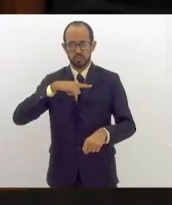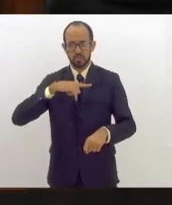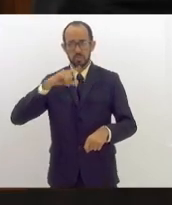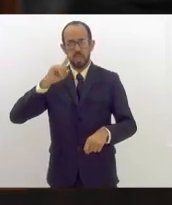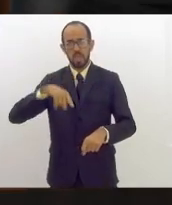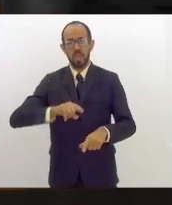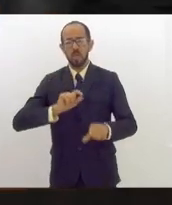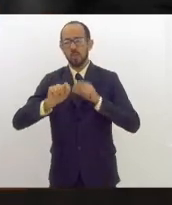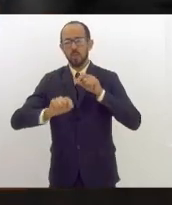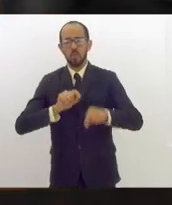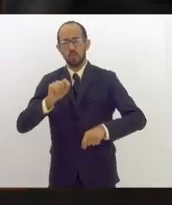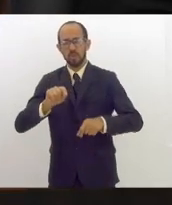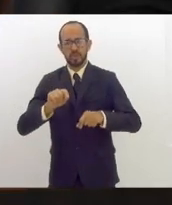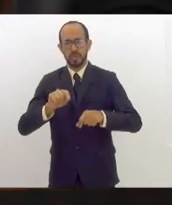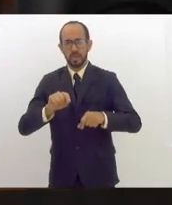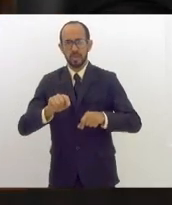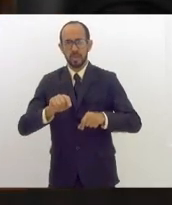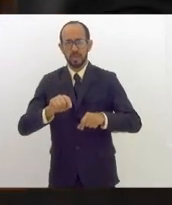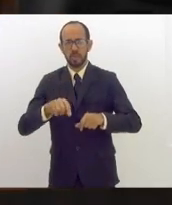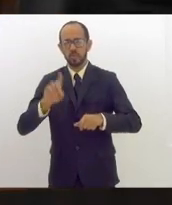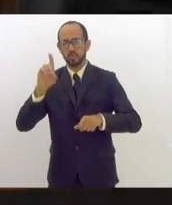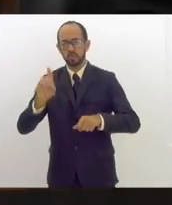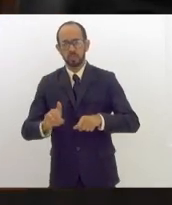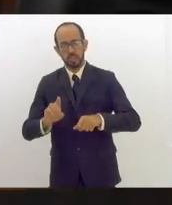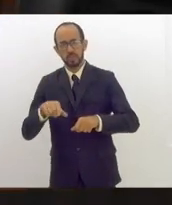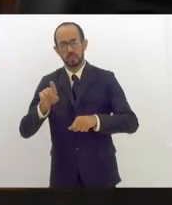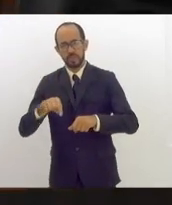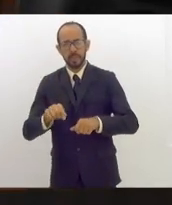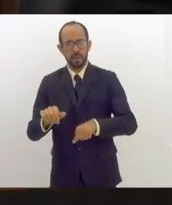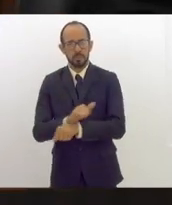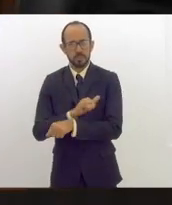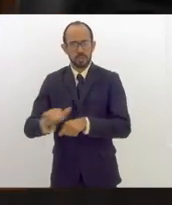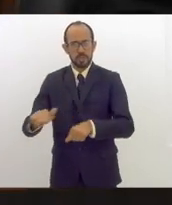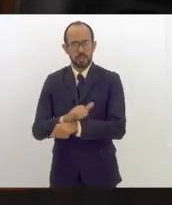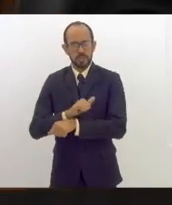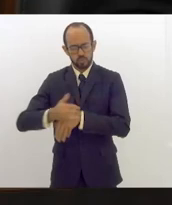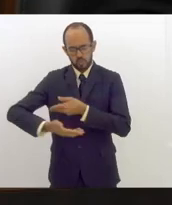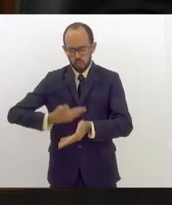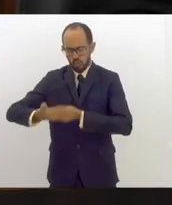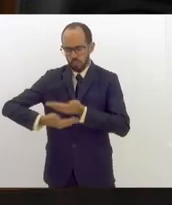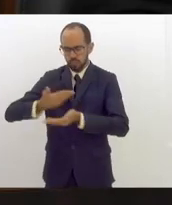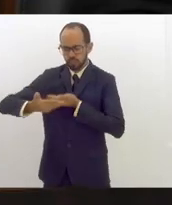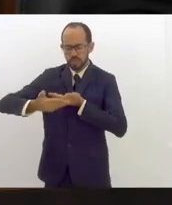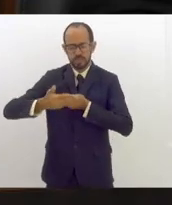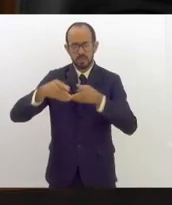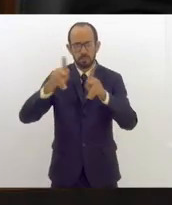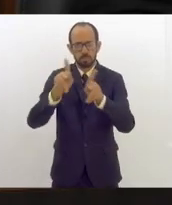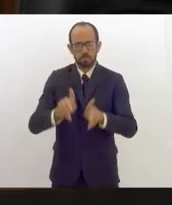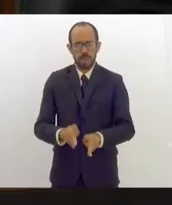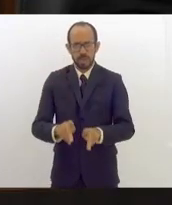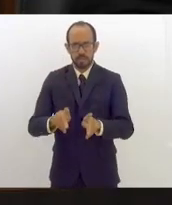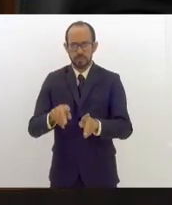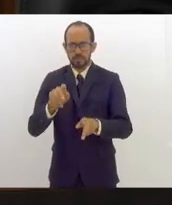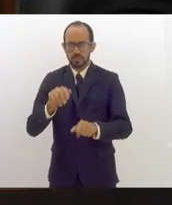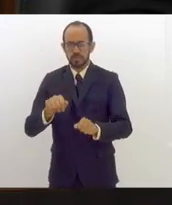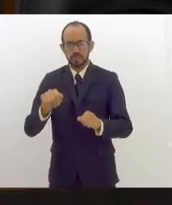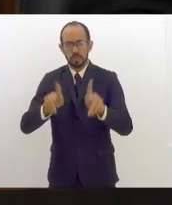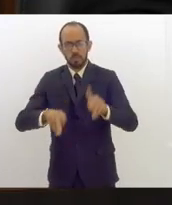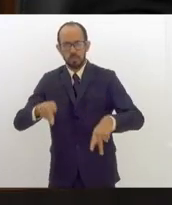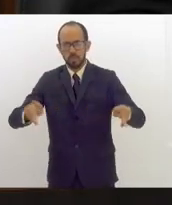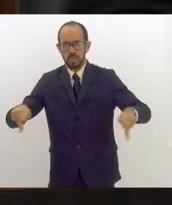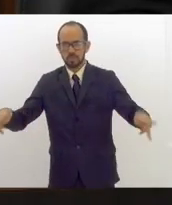ferramenta do direito que nada mais é do que um mecanismo de convivência pacífica das pessoas é um mecanismo de